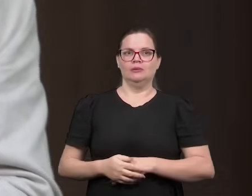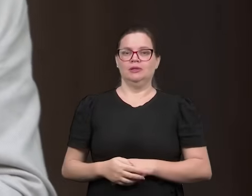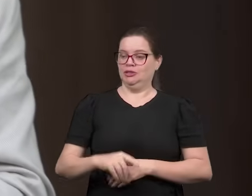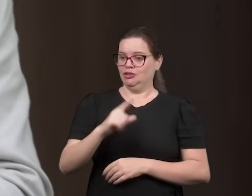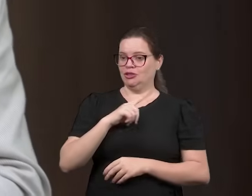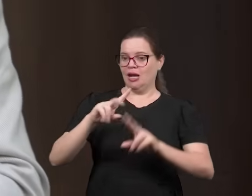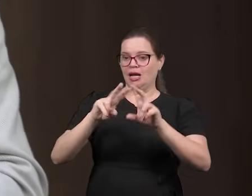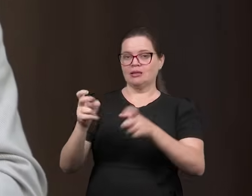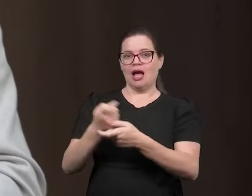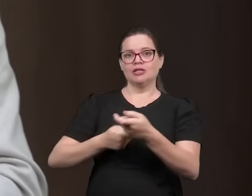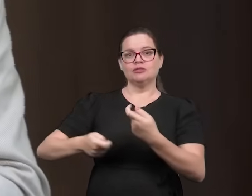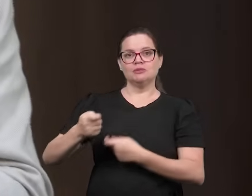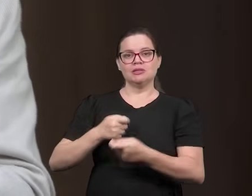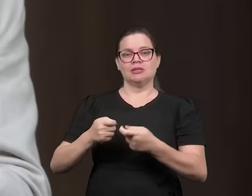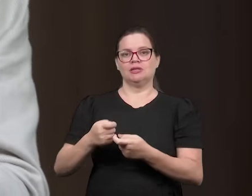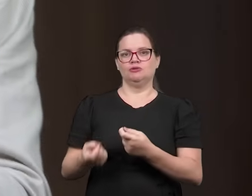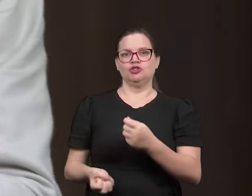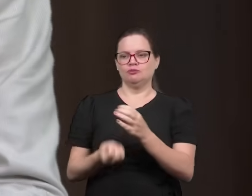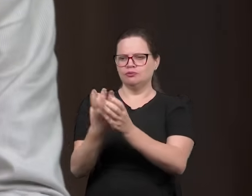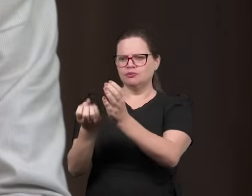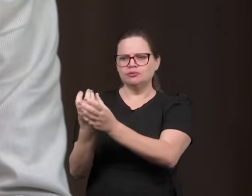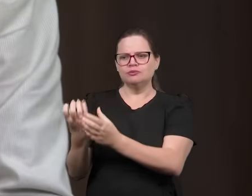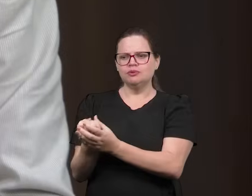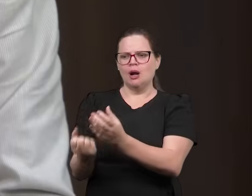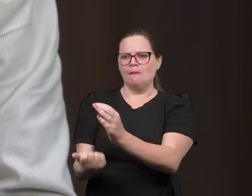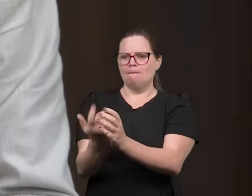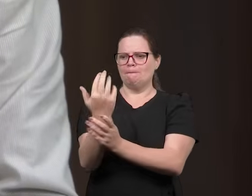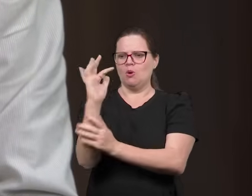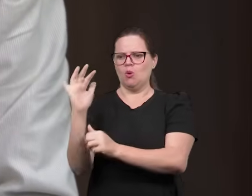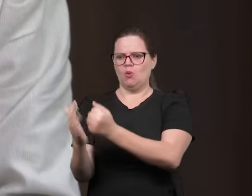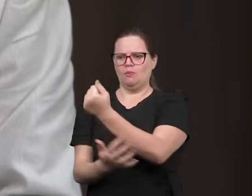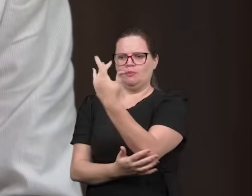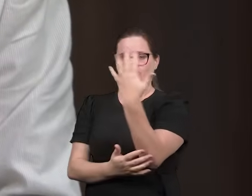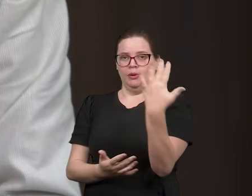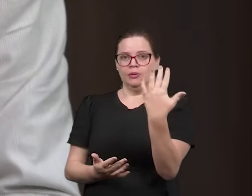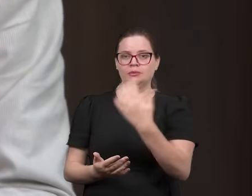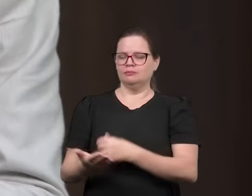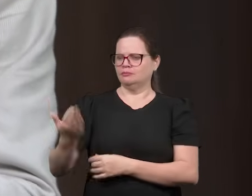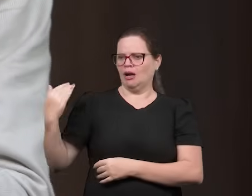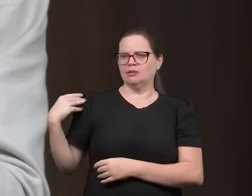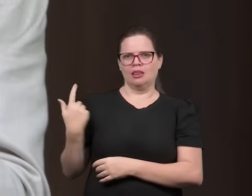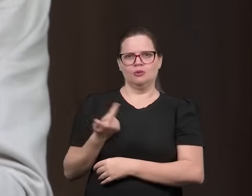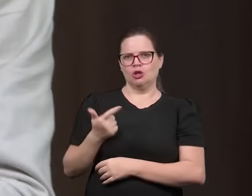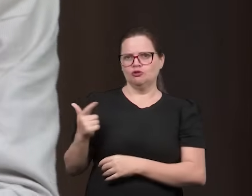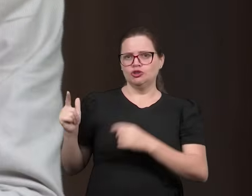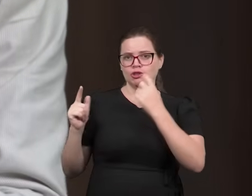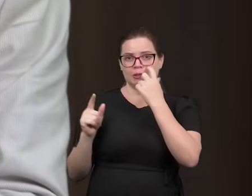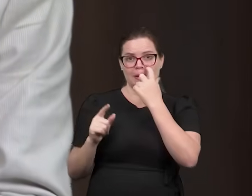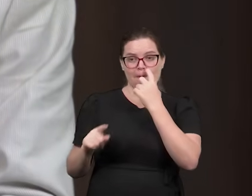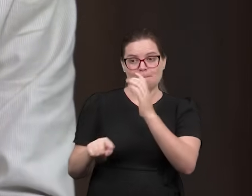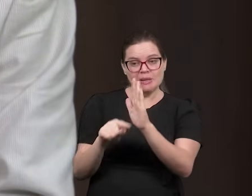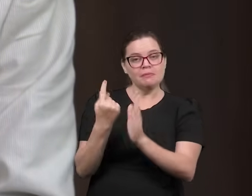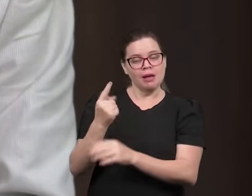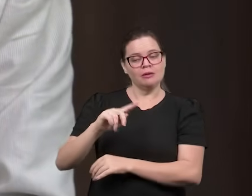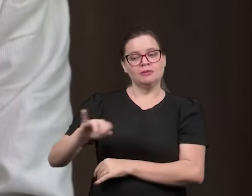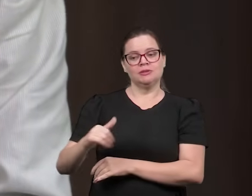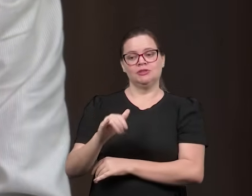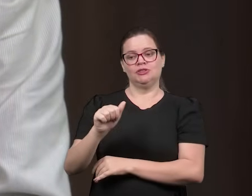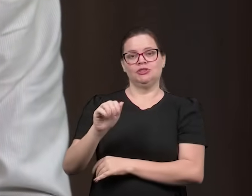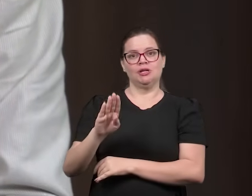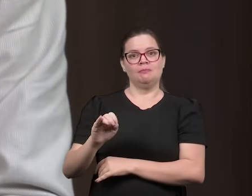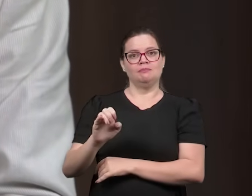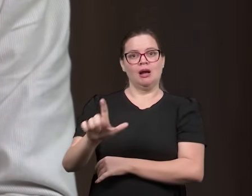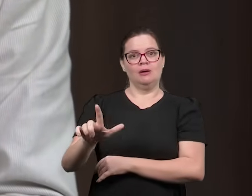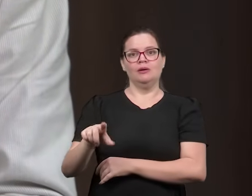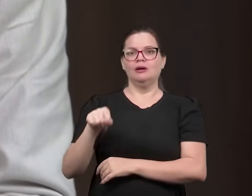de produção de alta escala, de alta escala. Então, isso não tinha na época, tanto porque, junto com isso, ele